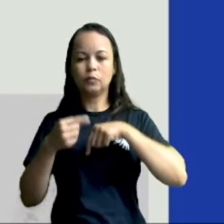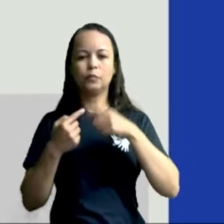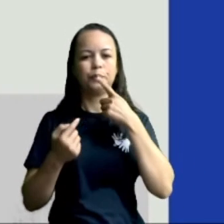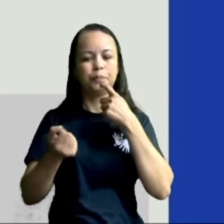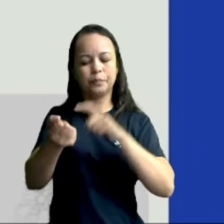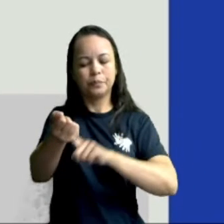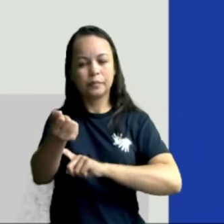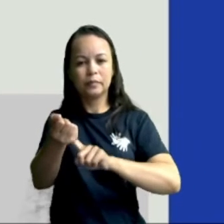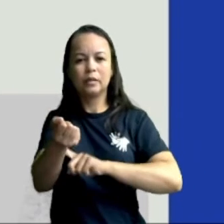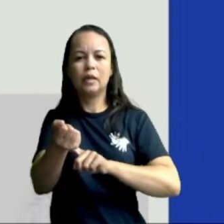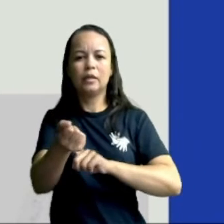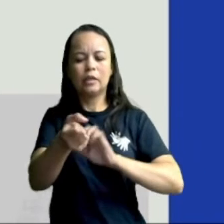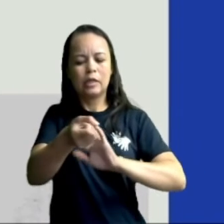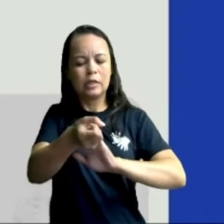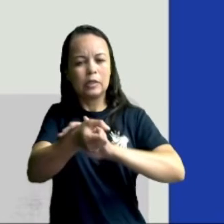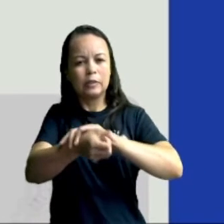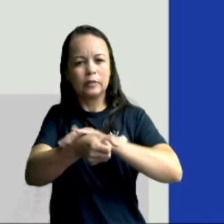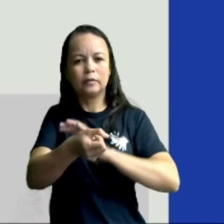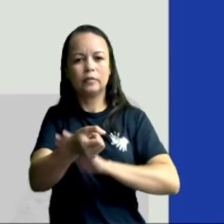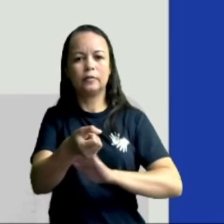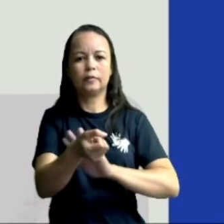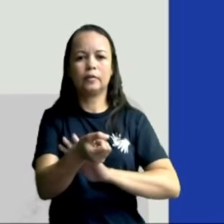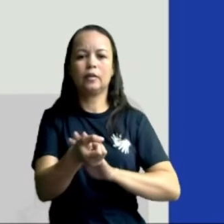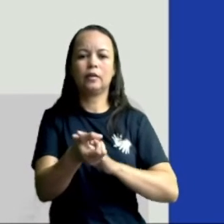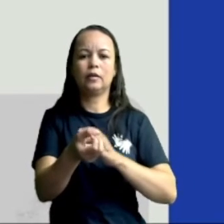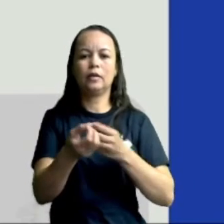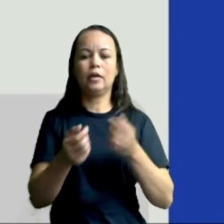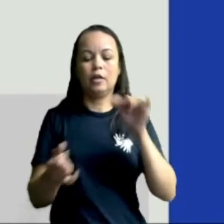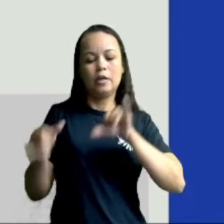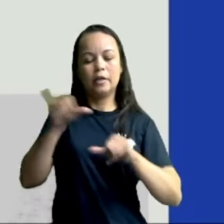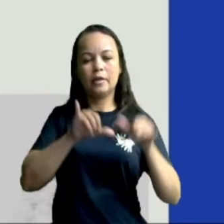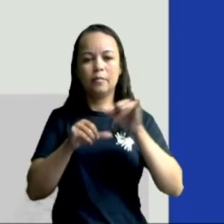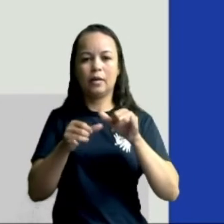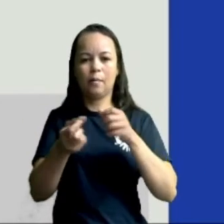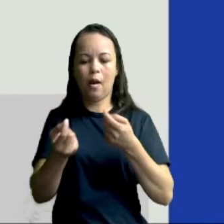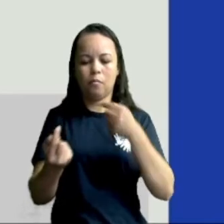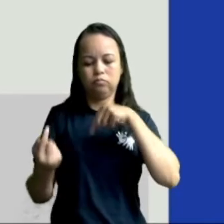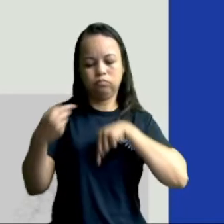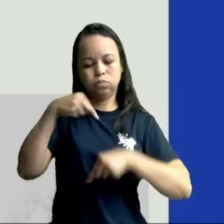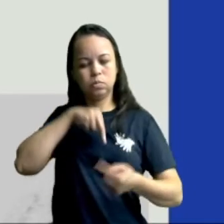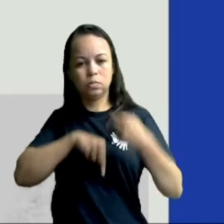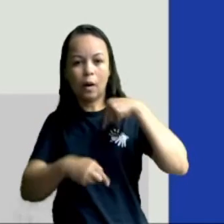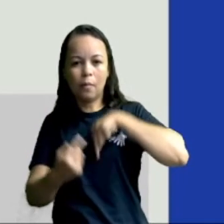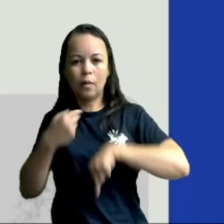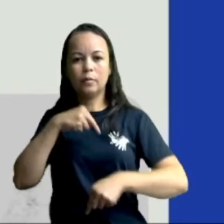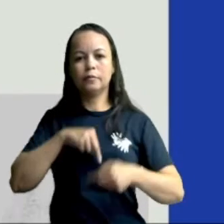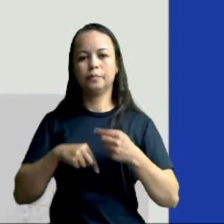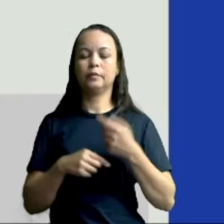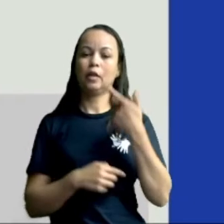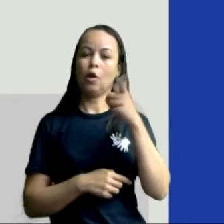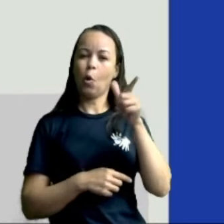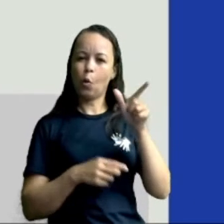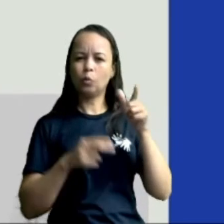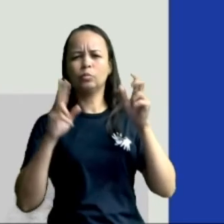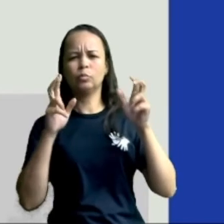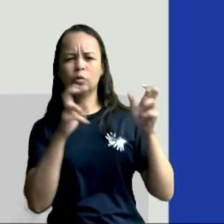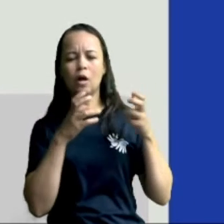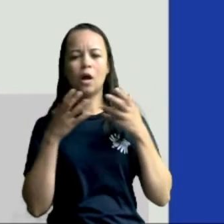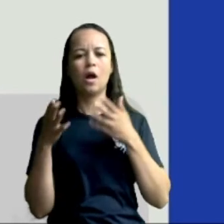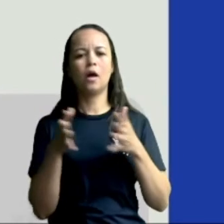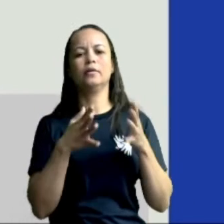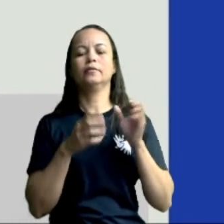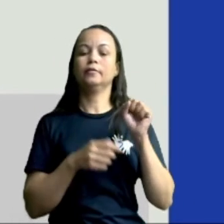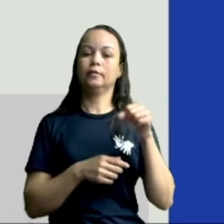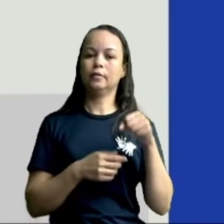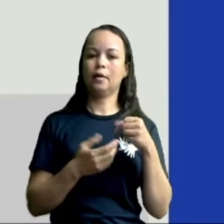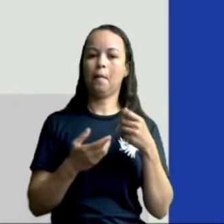sanguínea, na cascata química, na orquestração química para coagular o sangue. Tem outros fatores? Sim, mas as plaquetas, posso